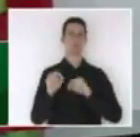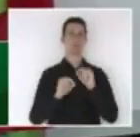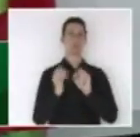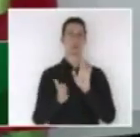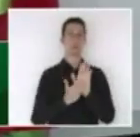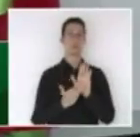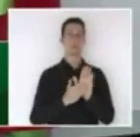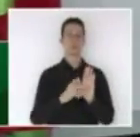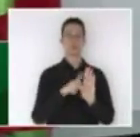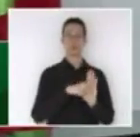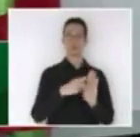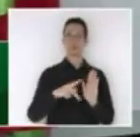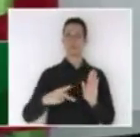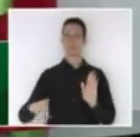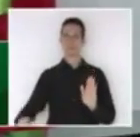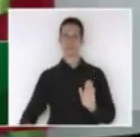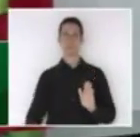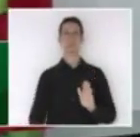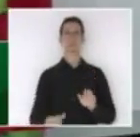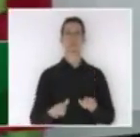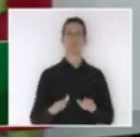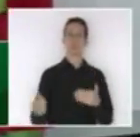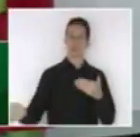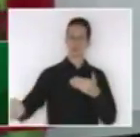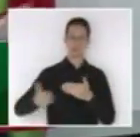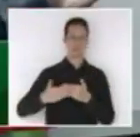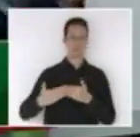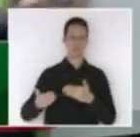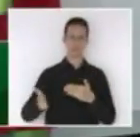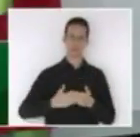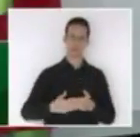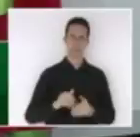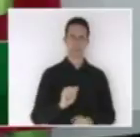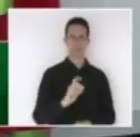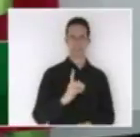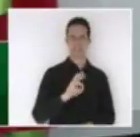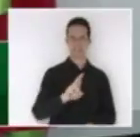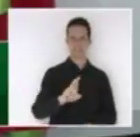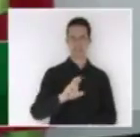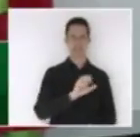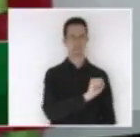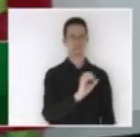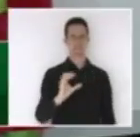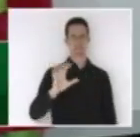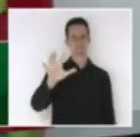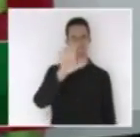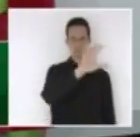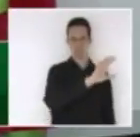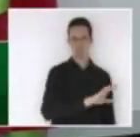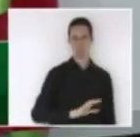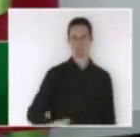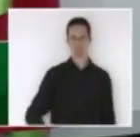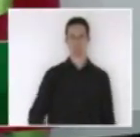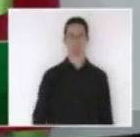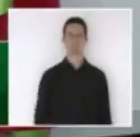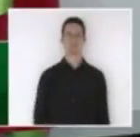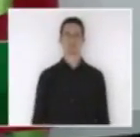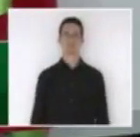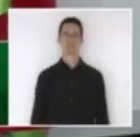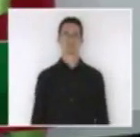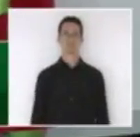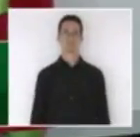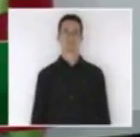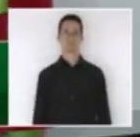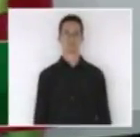a extinção das ADR espalhadas por todas as regiões de Santa Catarina. Propusemos, e aqui recebo,